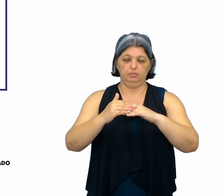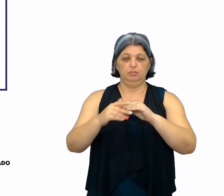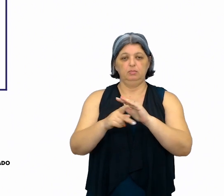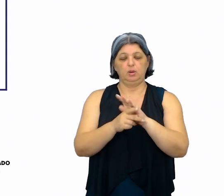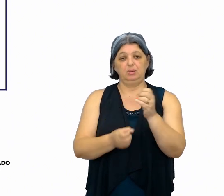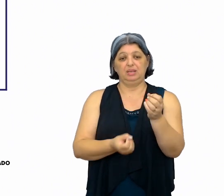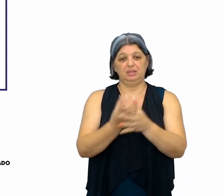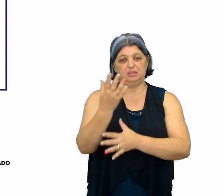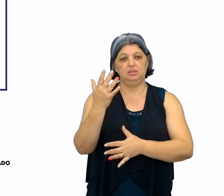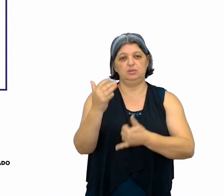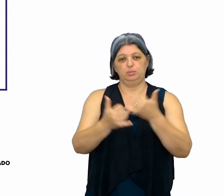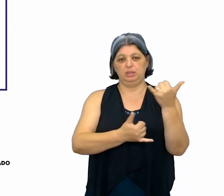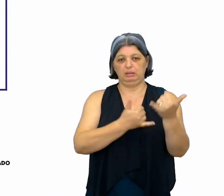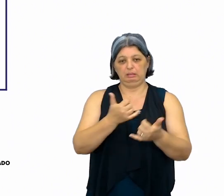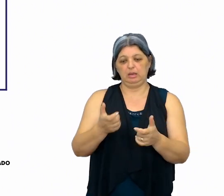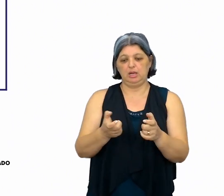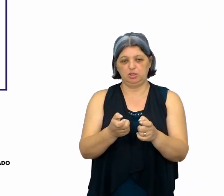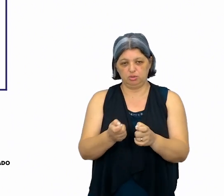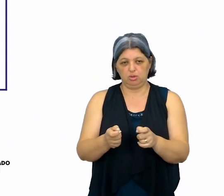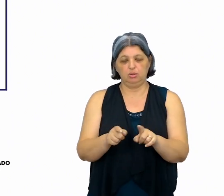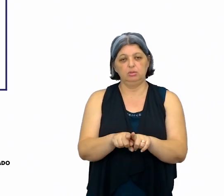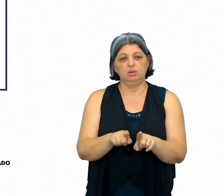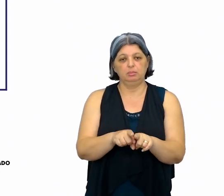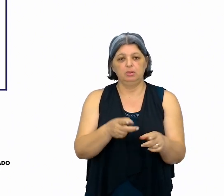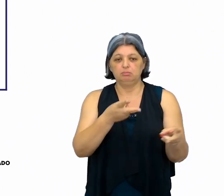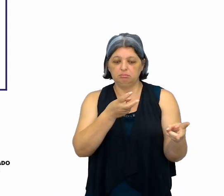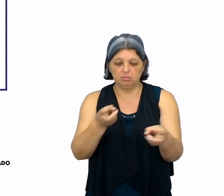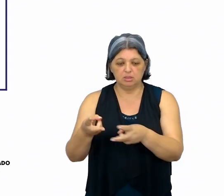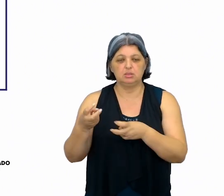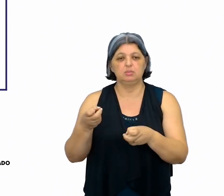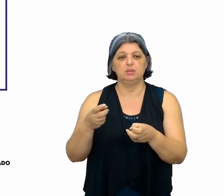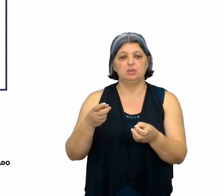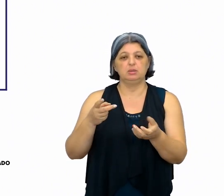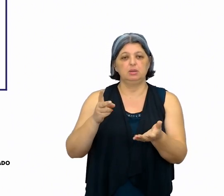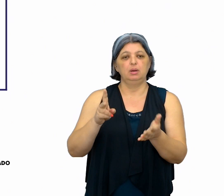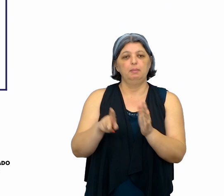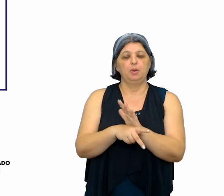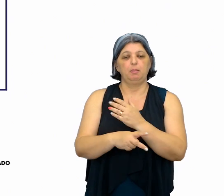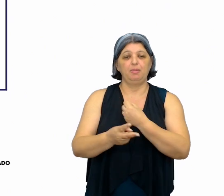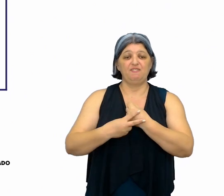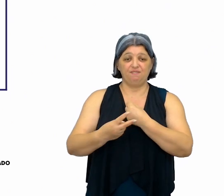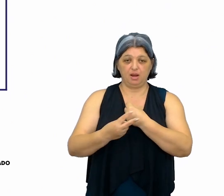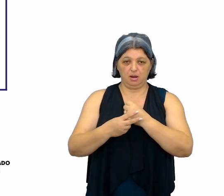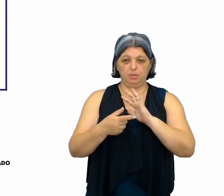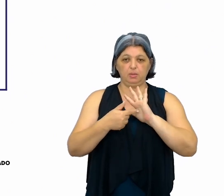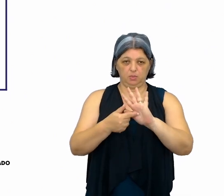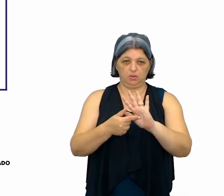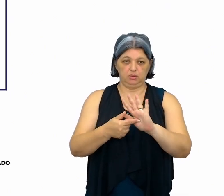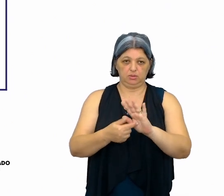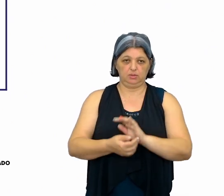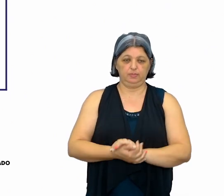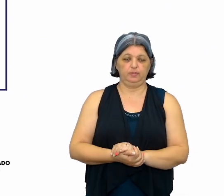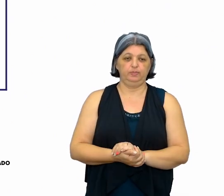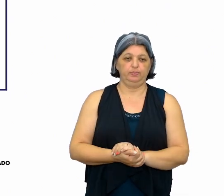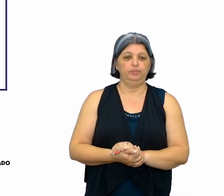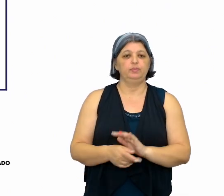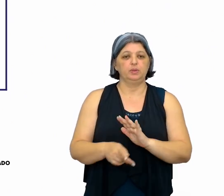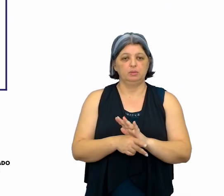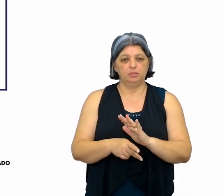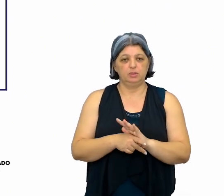né, algumas ações, observando os modos dos verbos que serão apresentados, de modo